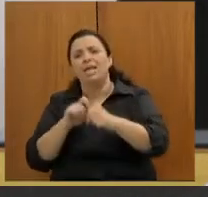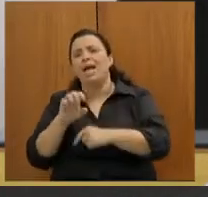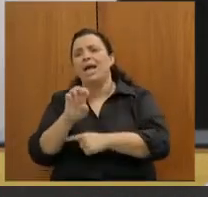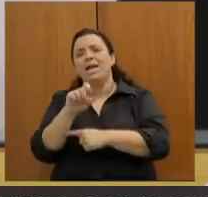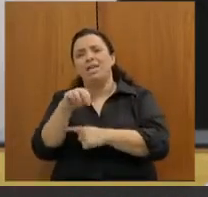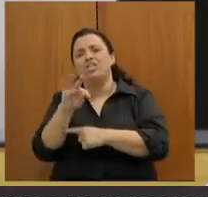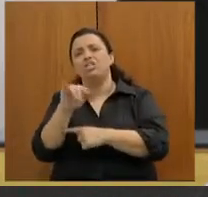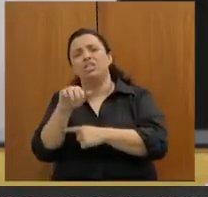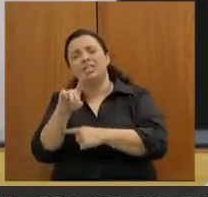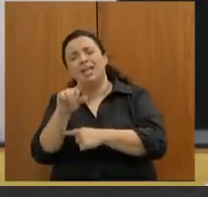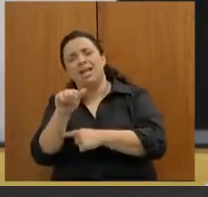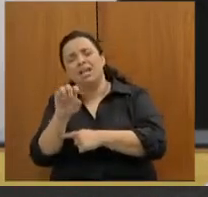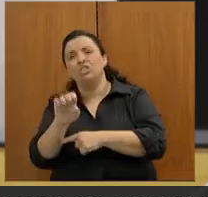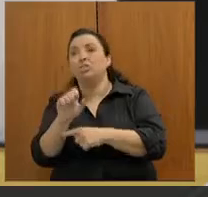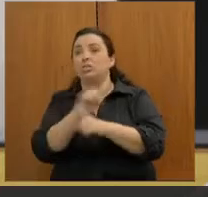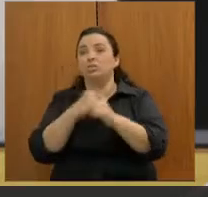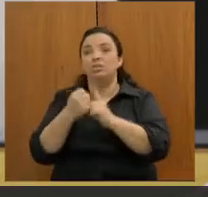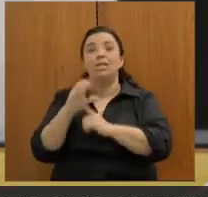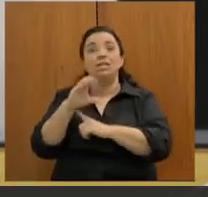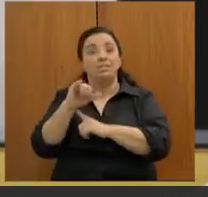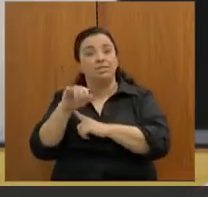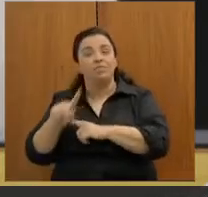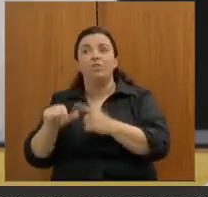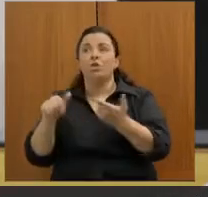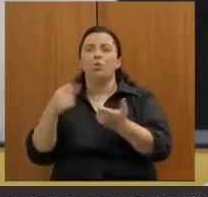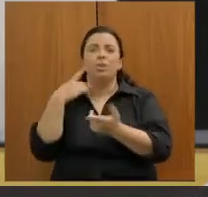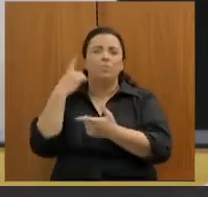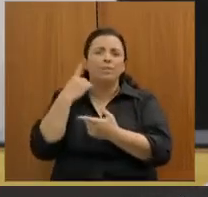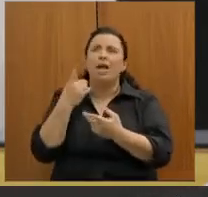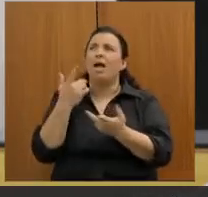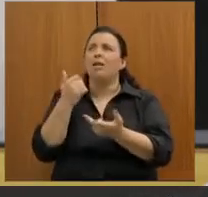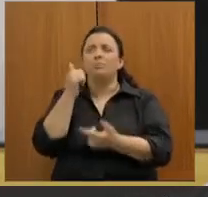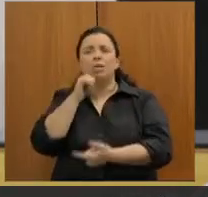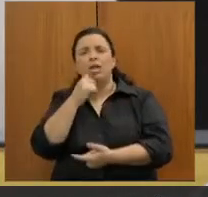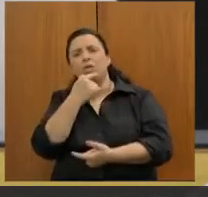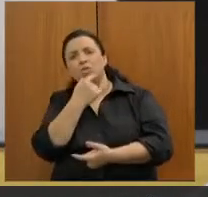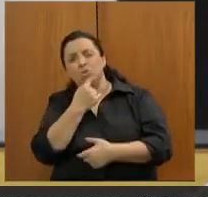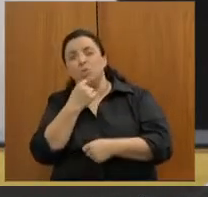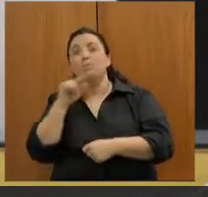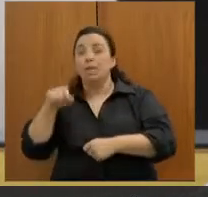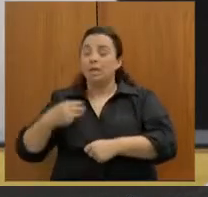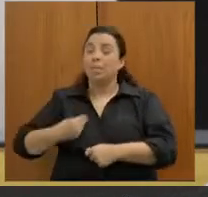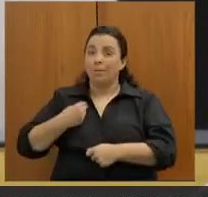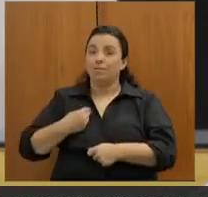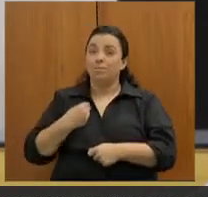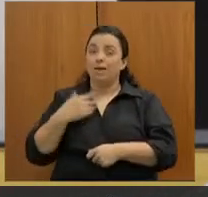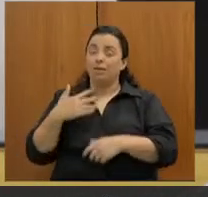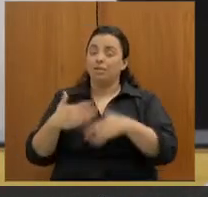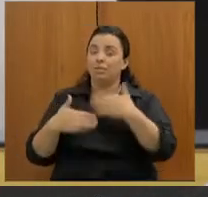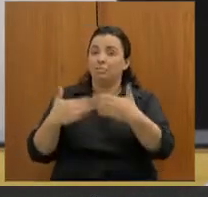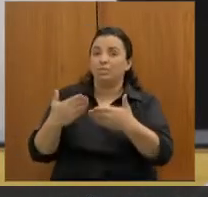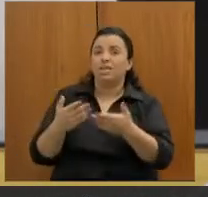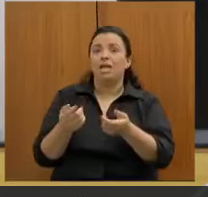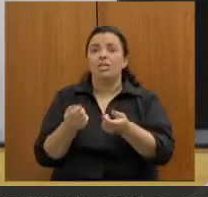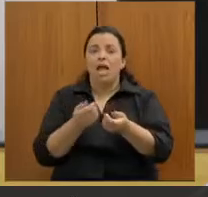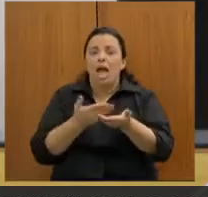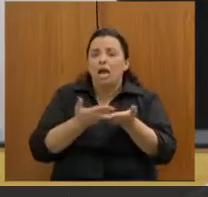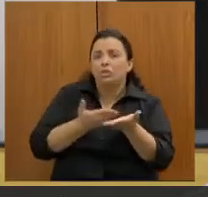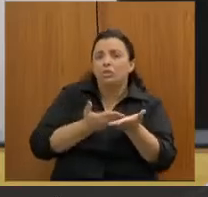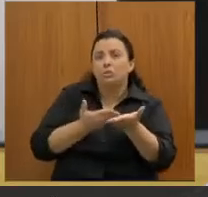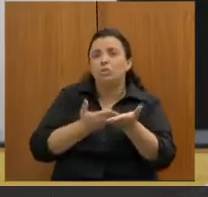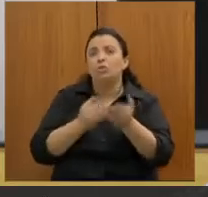possível todas as deputadas e deputados que participaram desse processo articulando